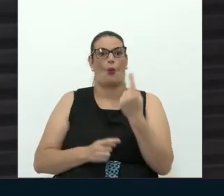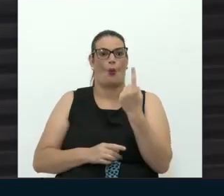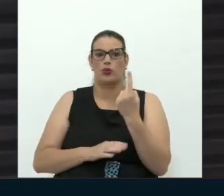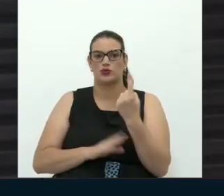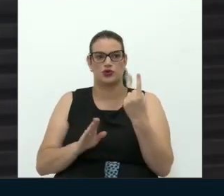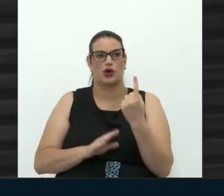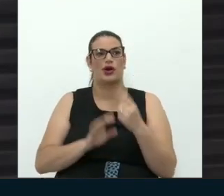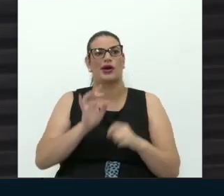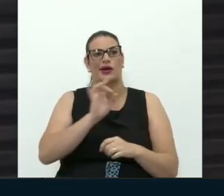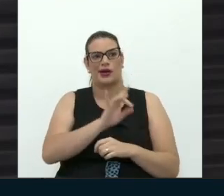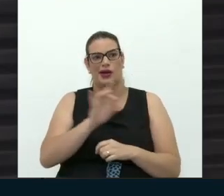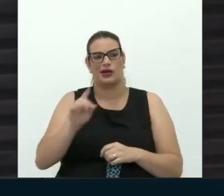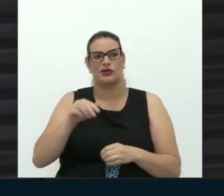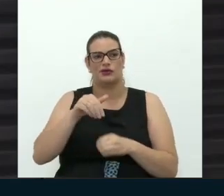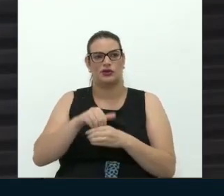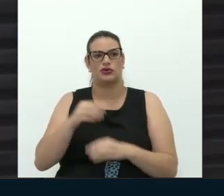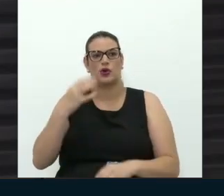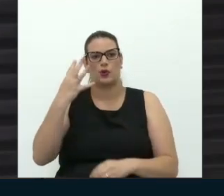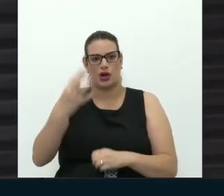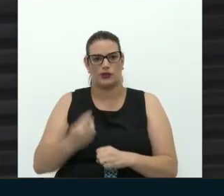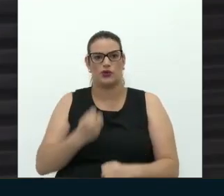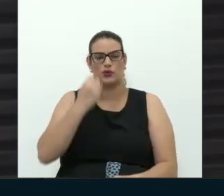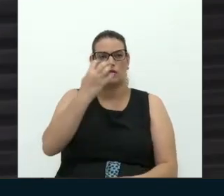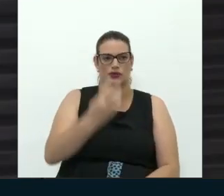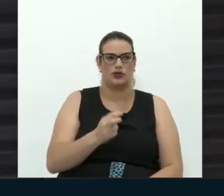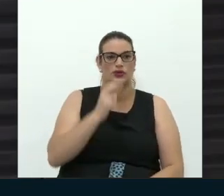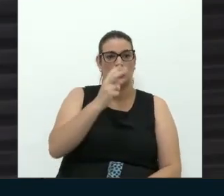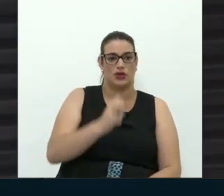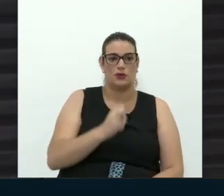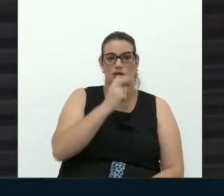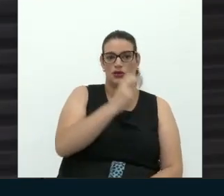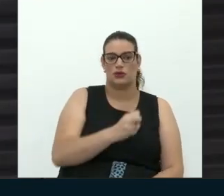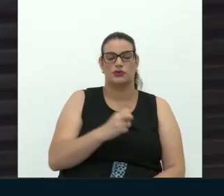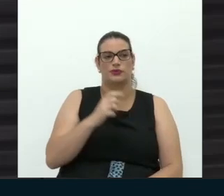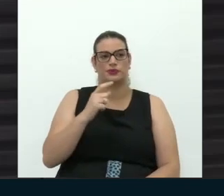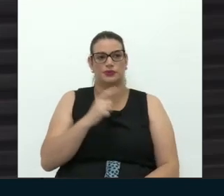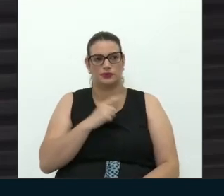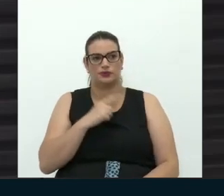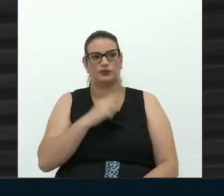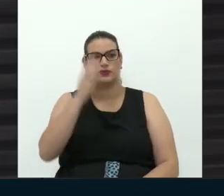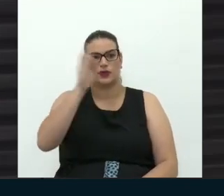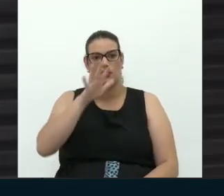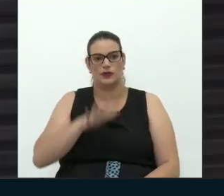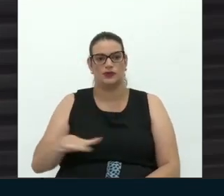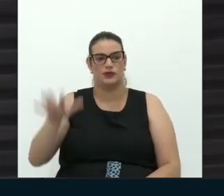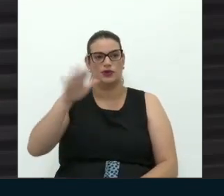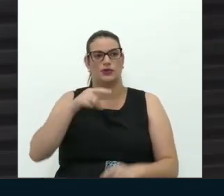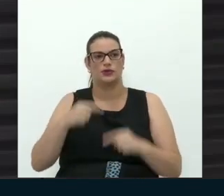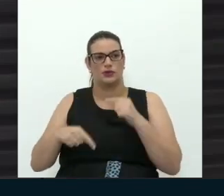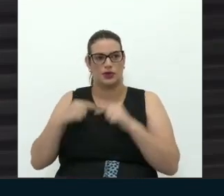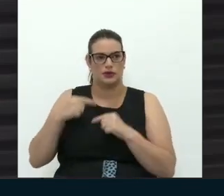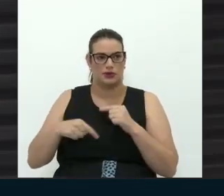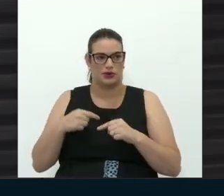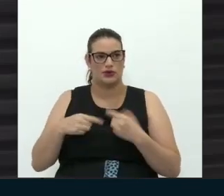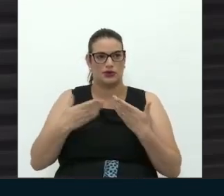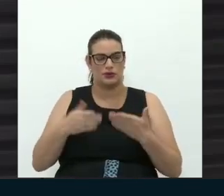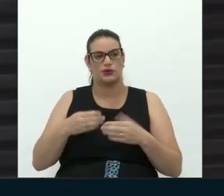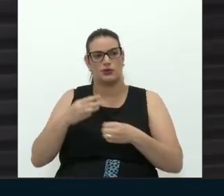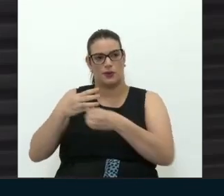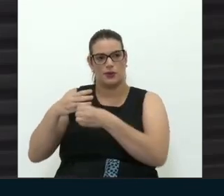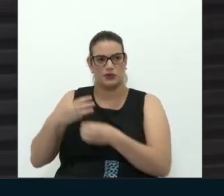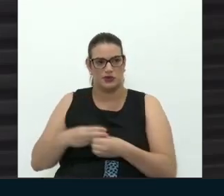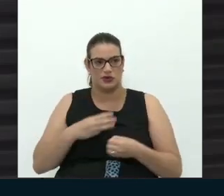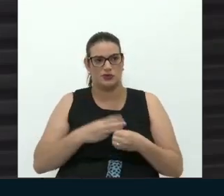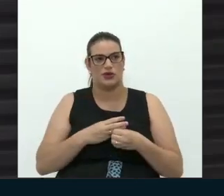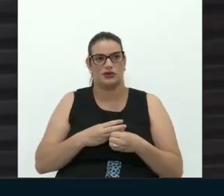cada eleição seria de quatro em quatro anos cinco em cinco anos haveria uma nacionalização dos debates portanto temas municipais